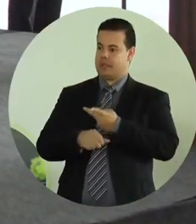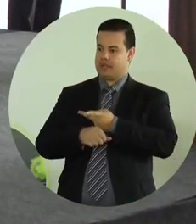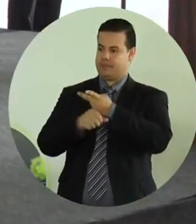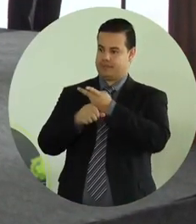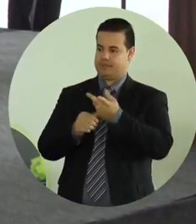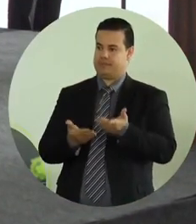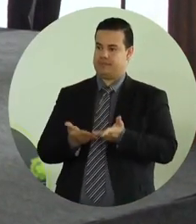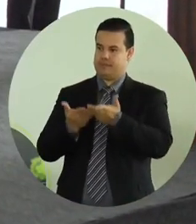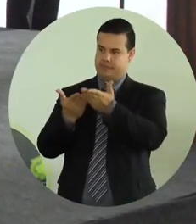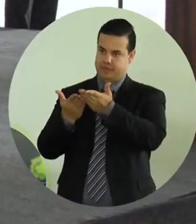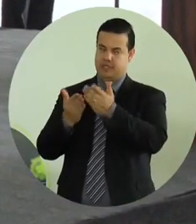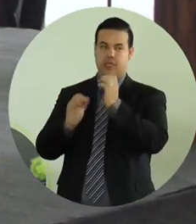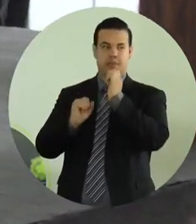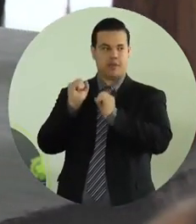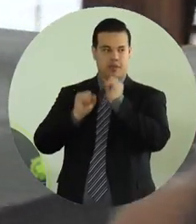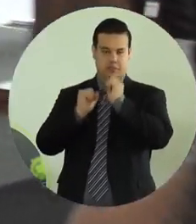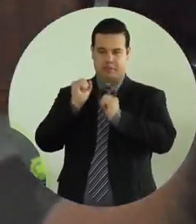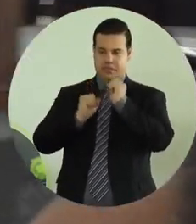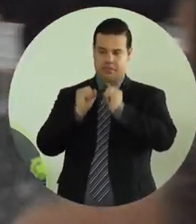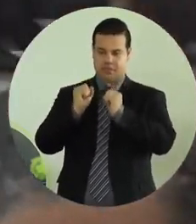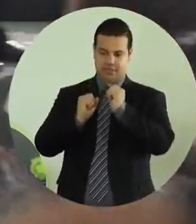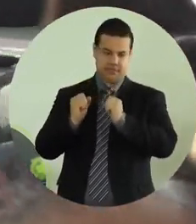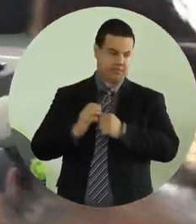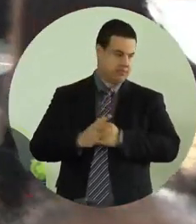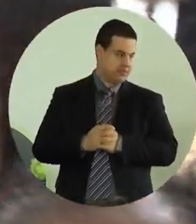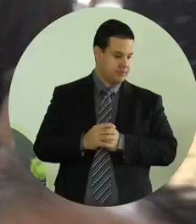boas práticas às empresas.